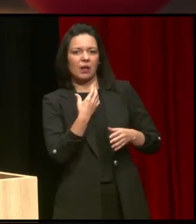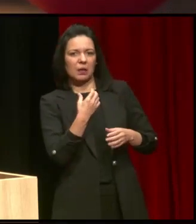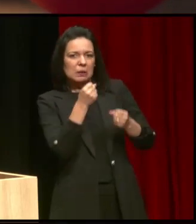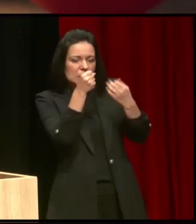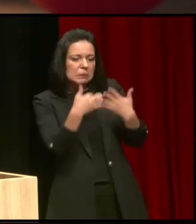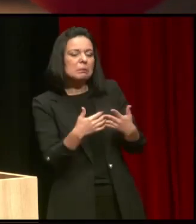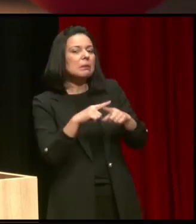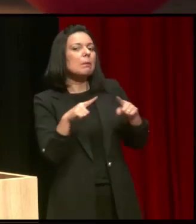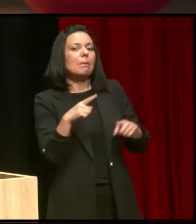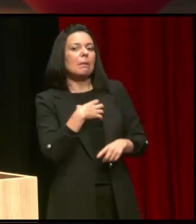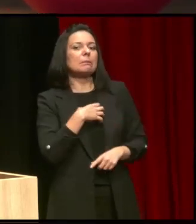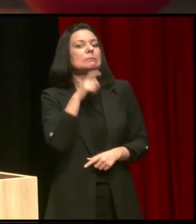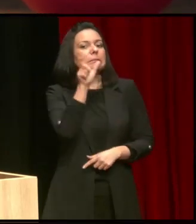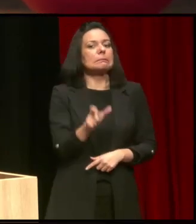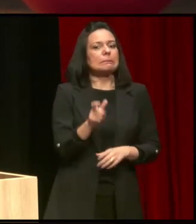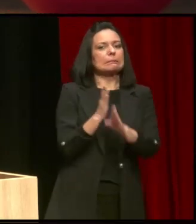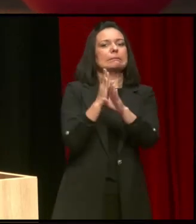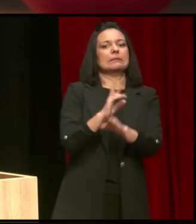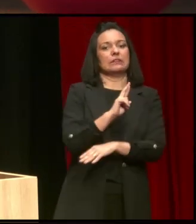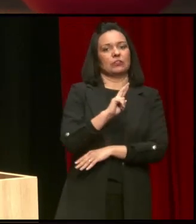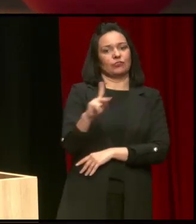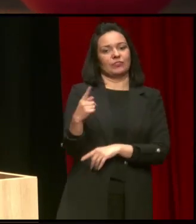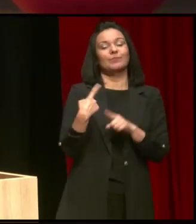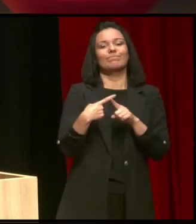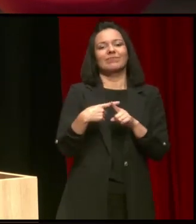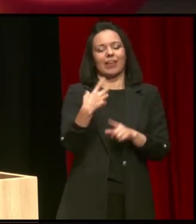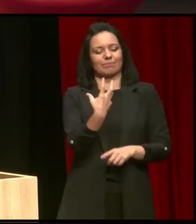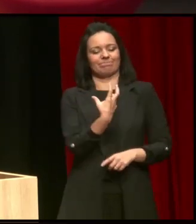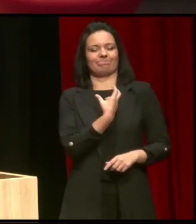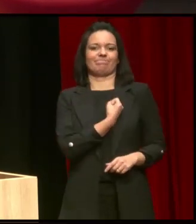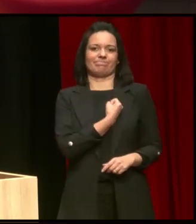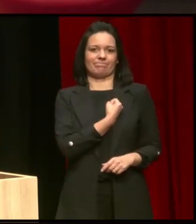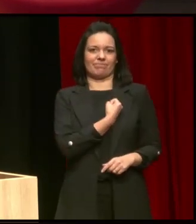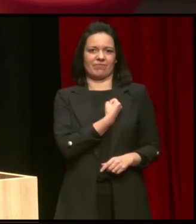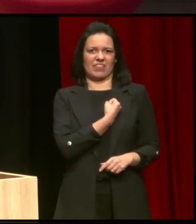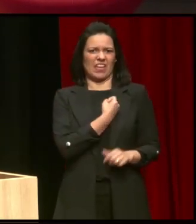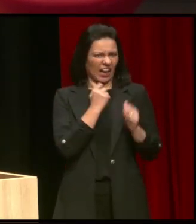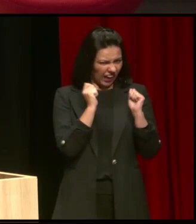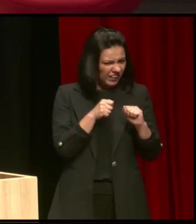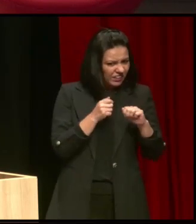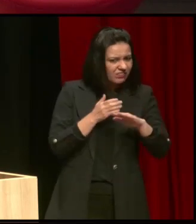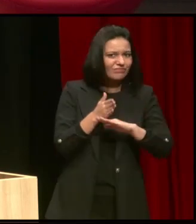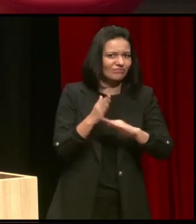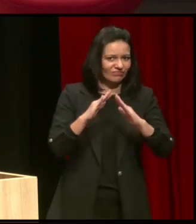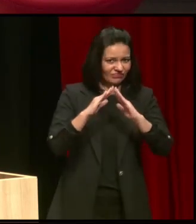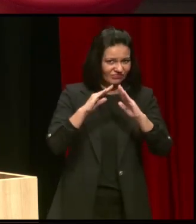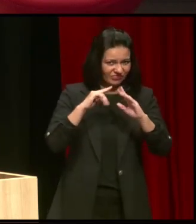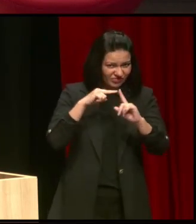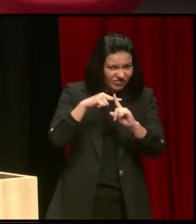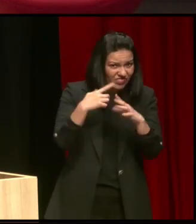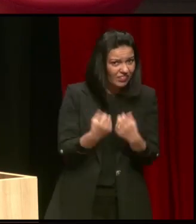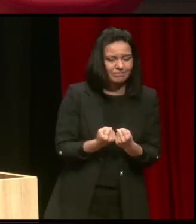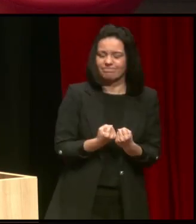pessoa que passou por essa dificuldade, essa decepção, ela não vai voltar para a igreja, gente. Não vai.